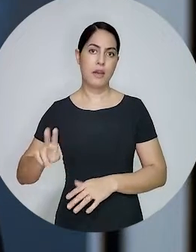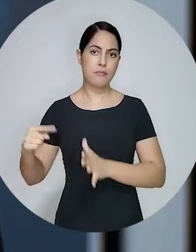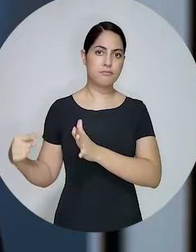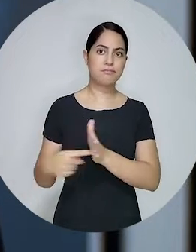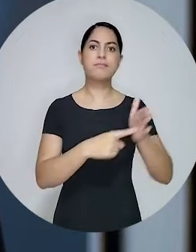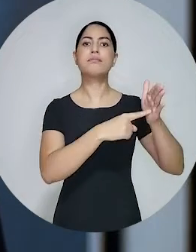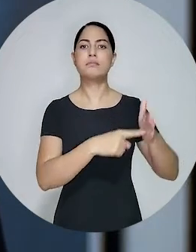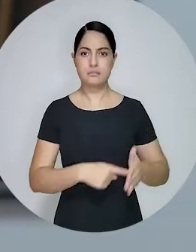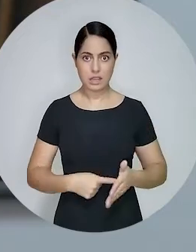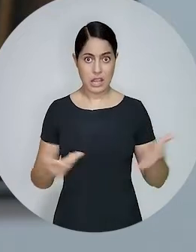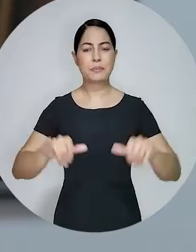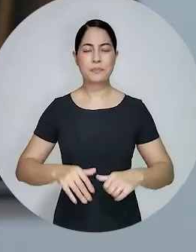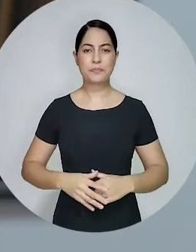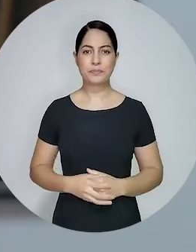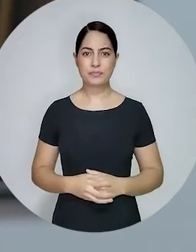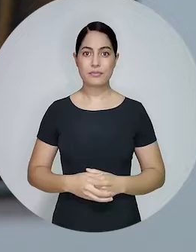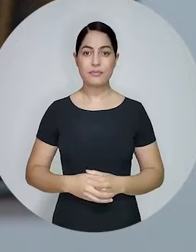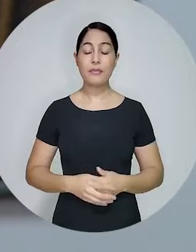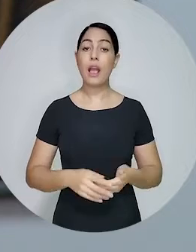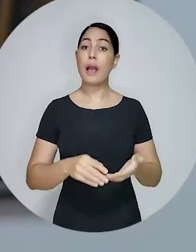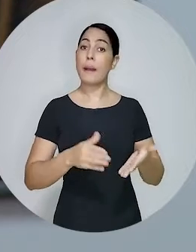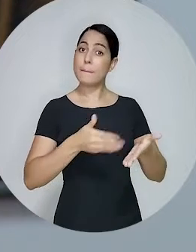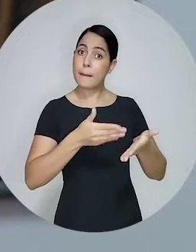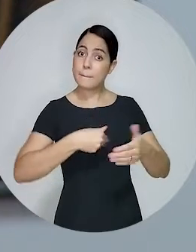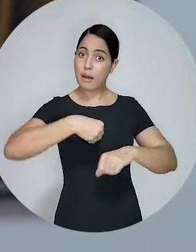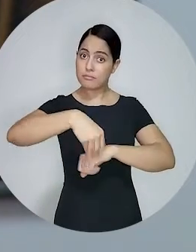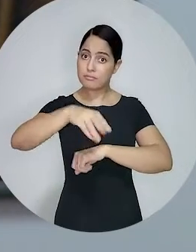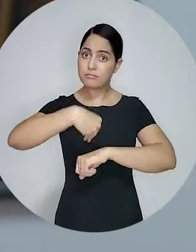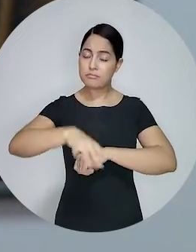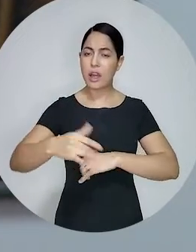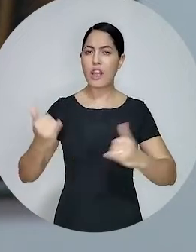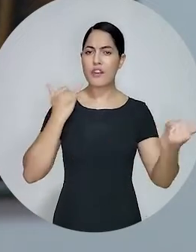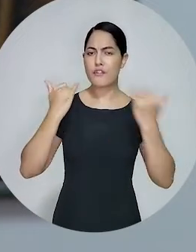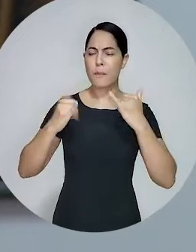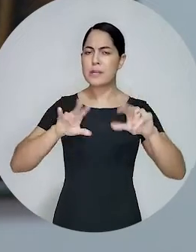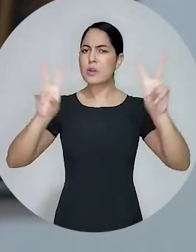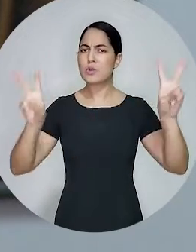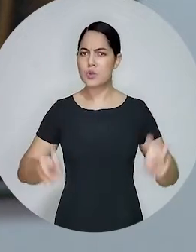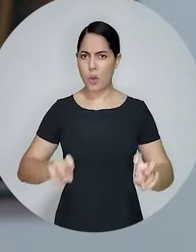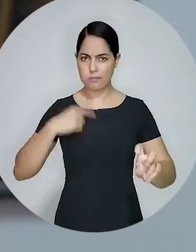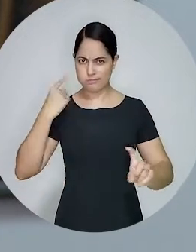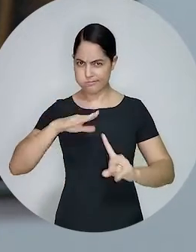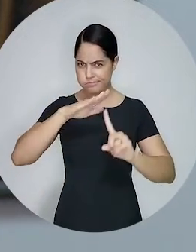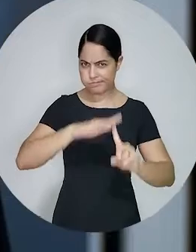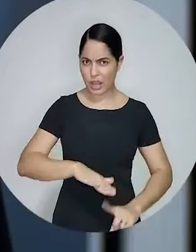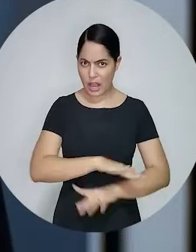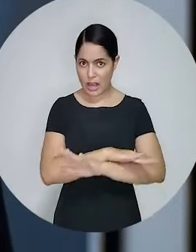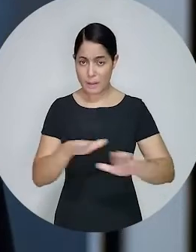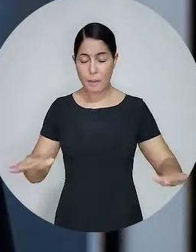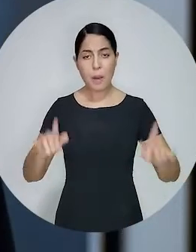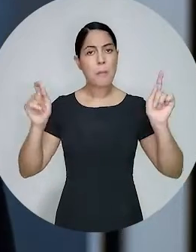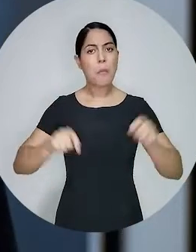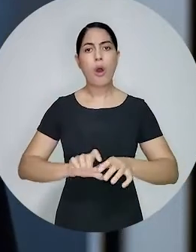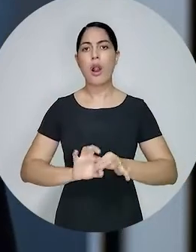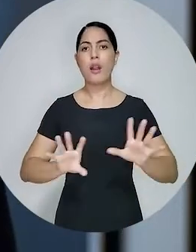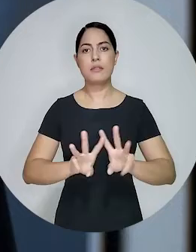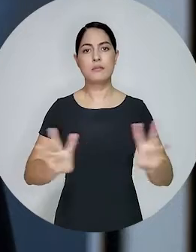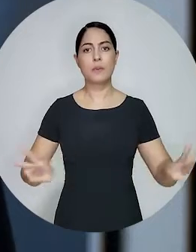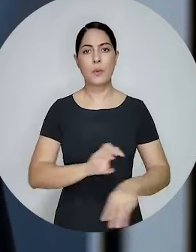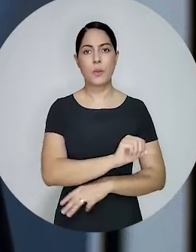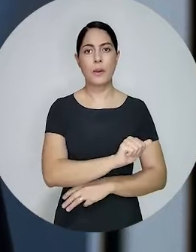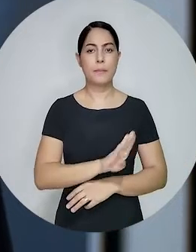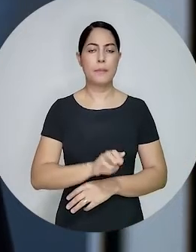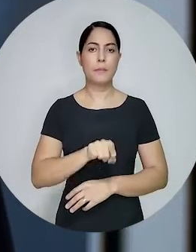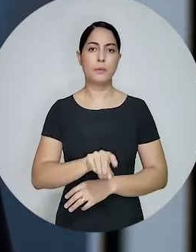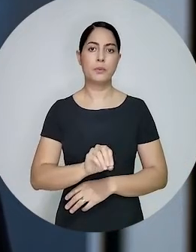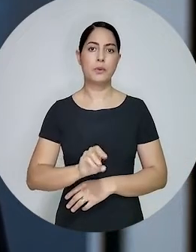advsemassédio.org.br e denuncie. A cartilha e outras informações sobre a campanha Advocacia Sem Assédio você pode conferir